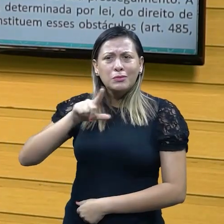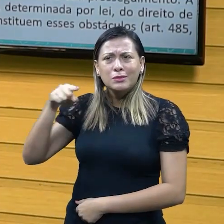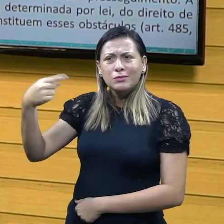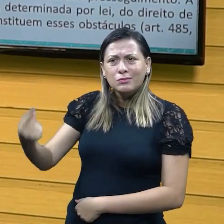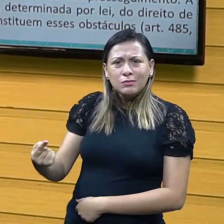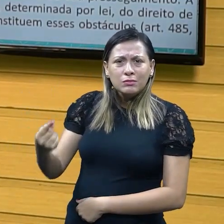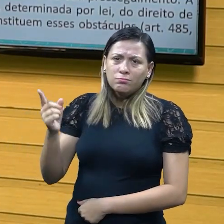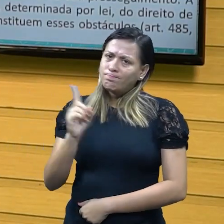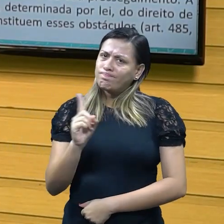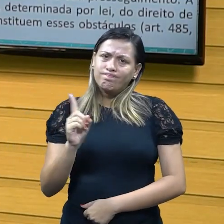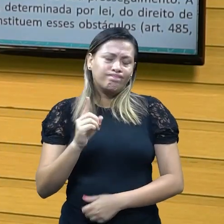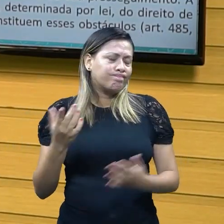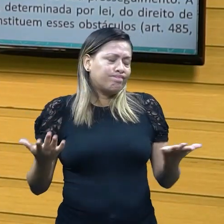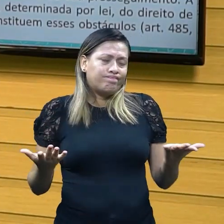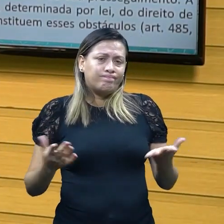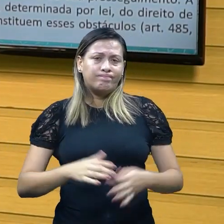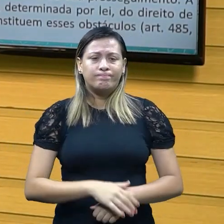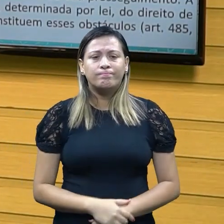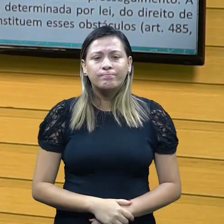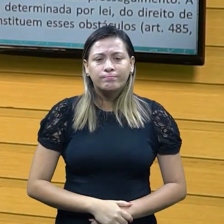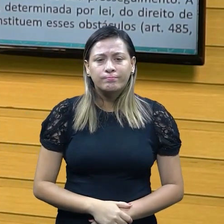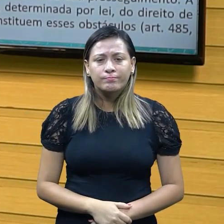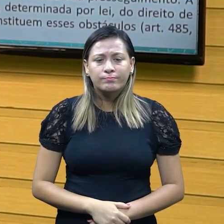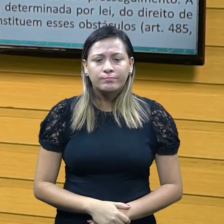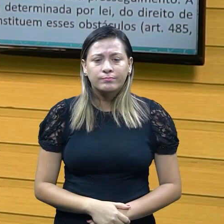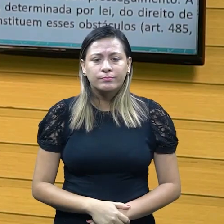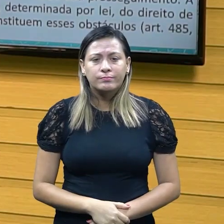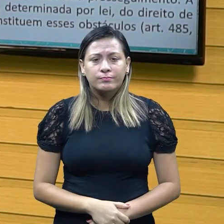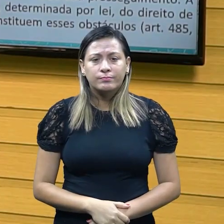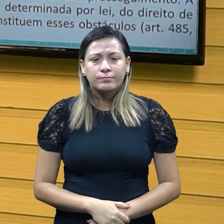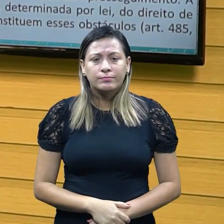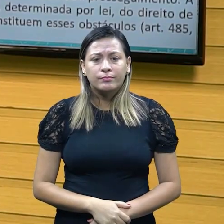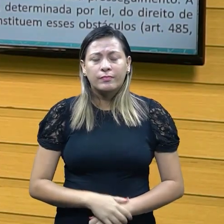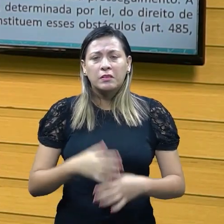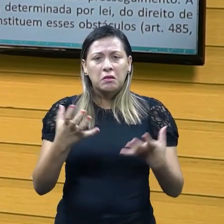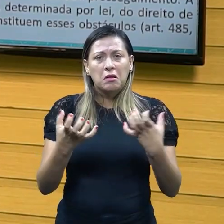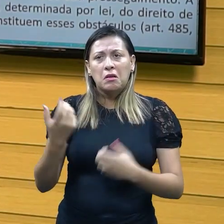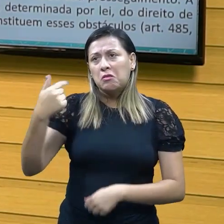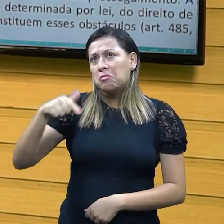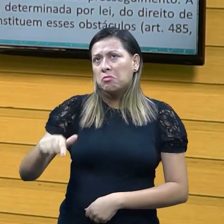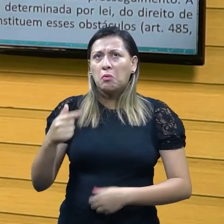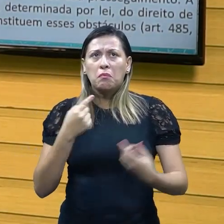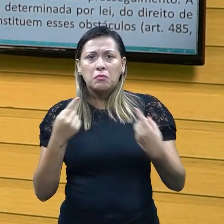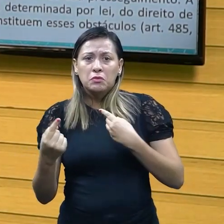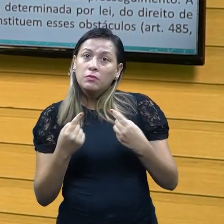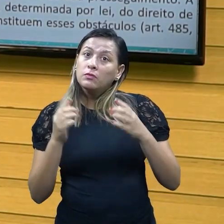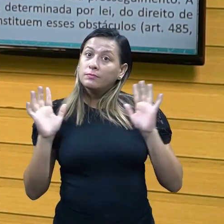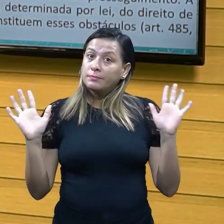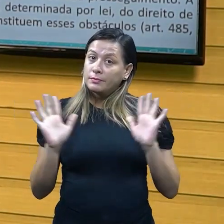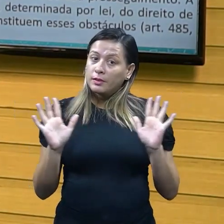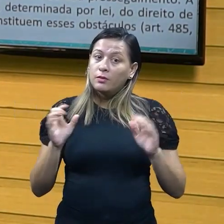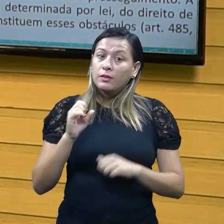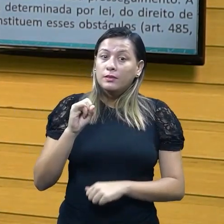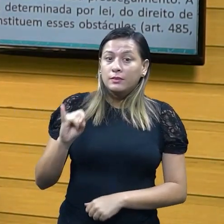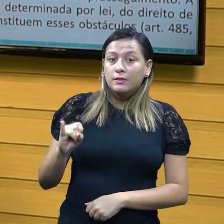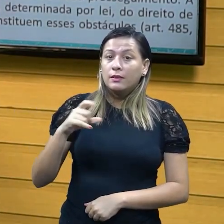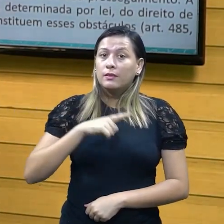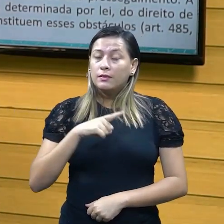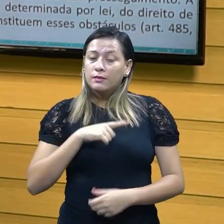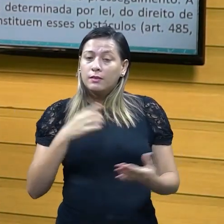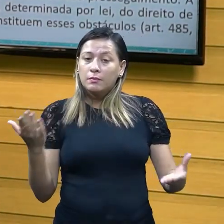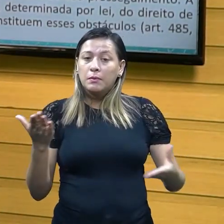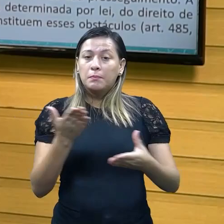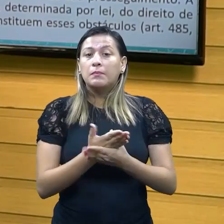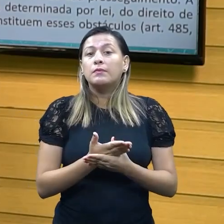Não, virou coisa ali julgado. Não tem como você querer novamente discutir, a não ser que você tenha, pela ação